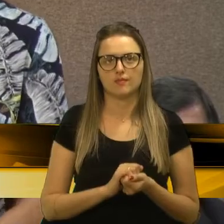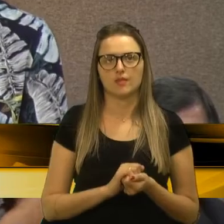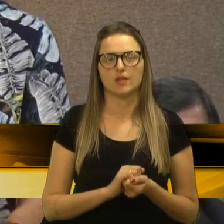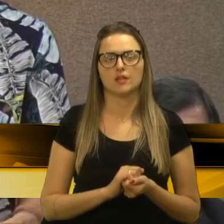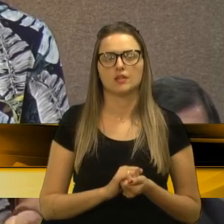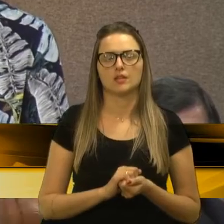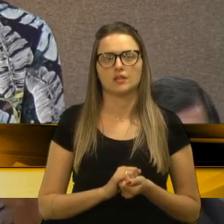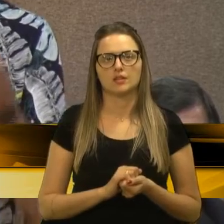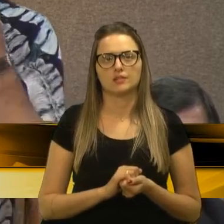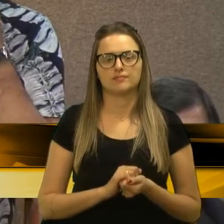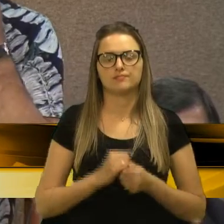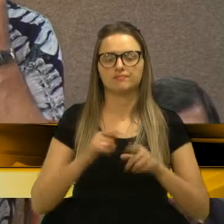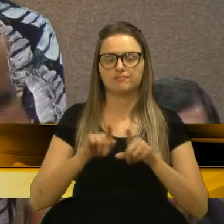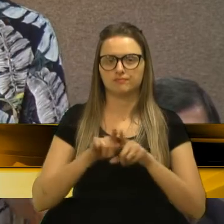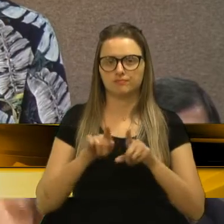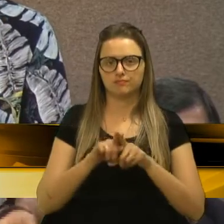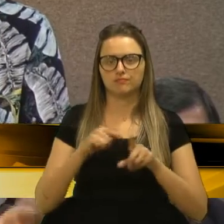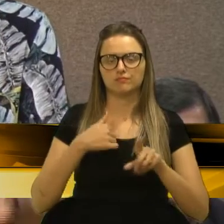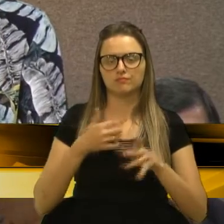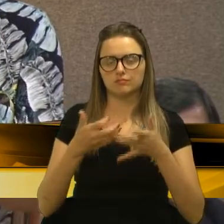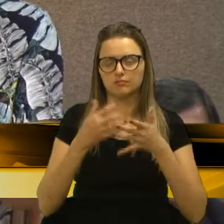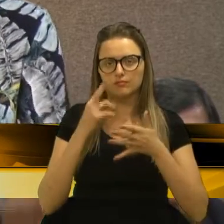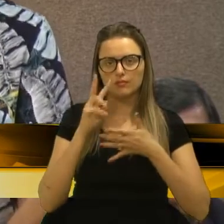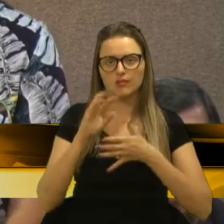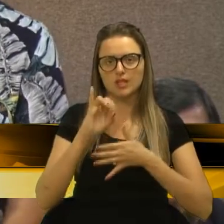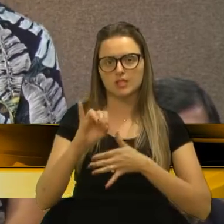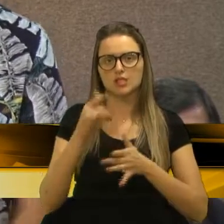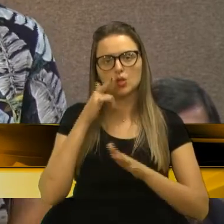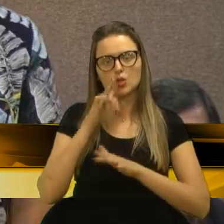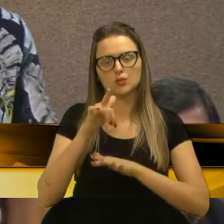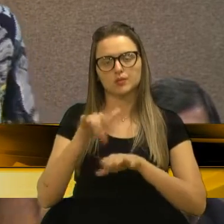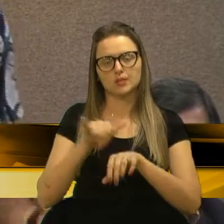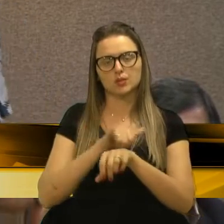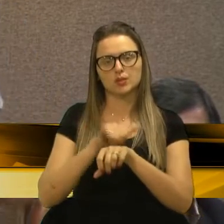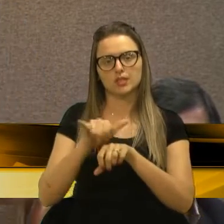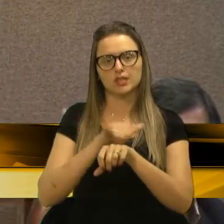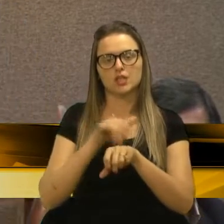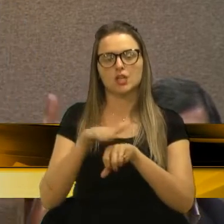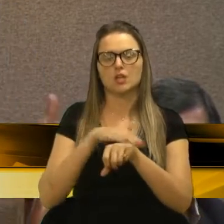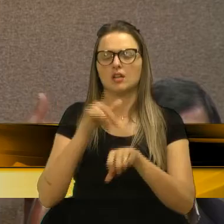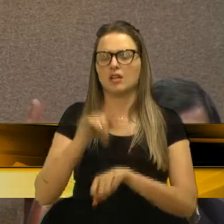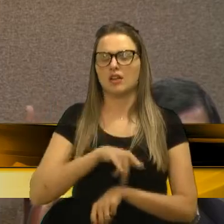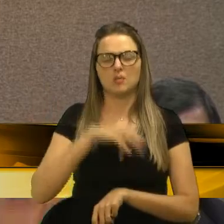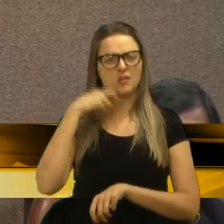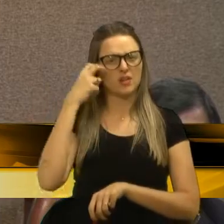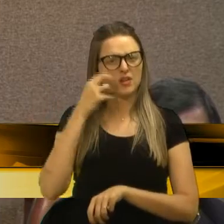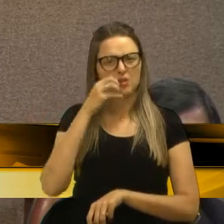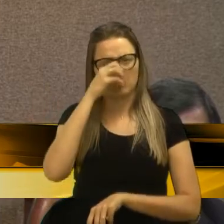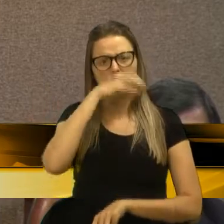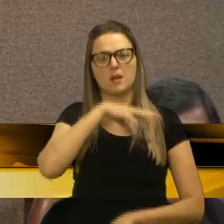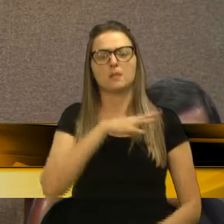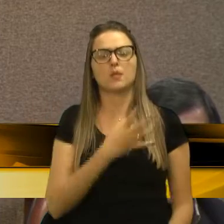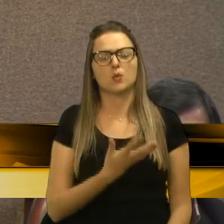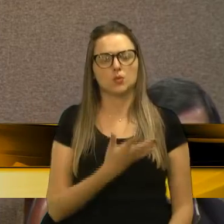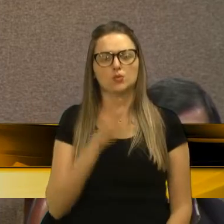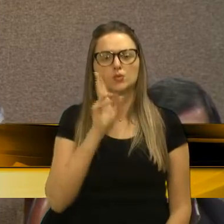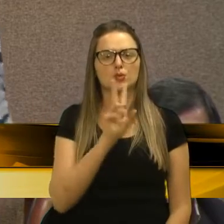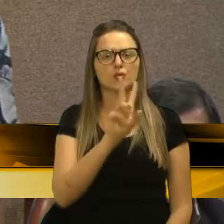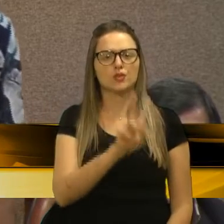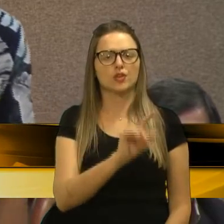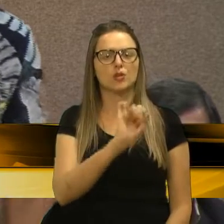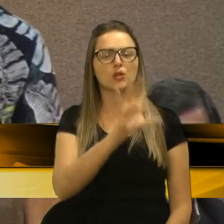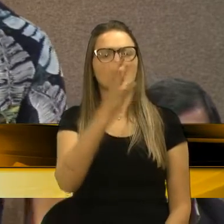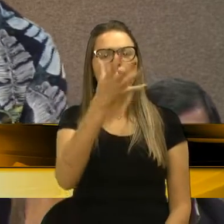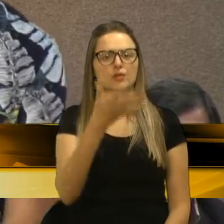também na frente, quero ver se consigo articular essa questão, porque é uma vergonha, um absurdo isso, ver uma situação como